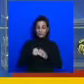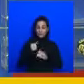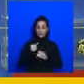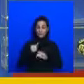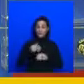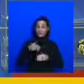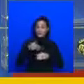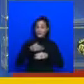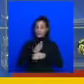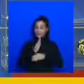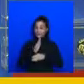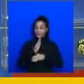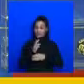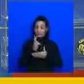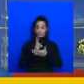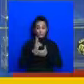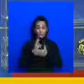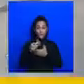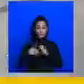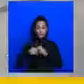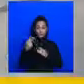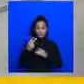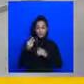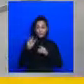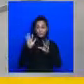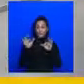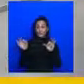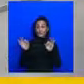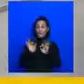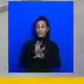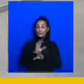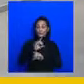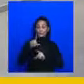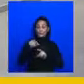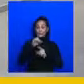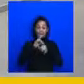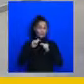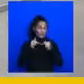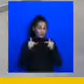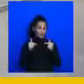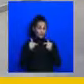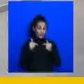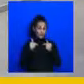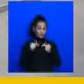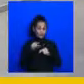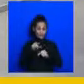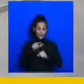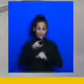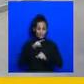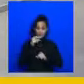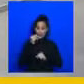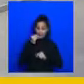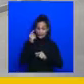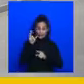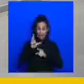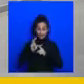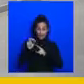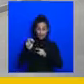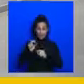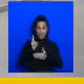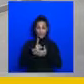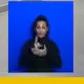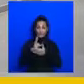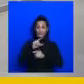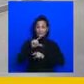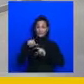etapa realizada. Agora passaremos à segunda e última etapa do sorteio do dia de sorte. Você ainda tem chances de ganhar. Passaremos